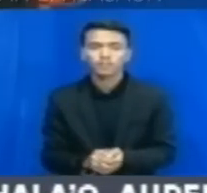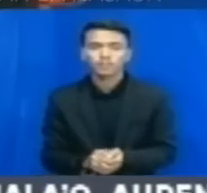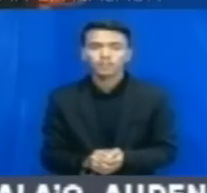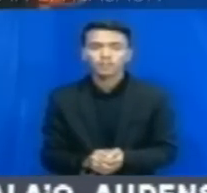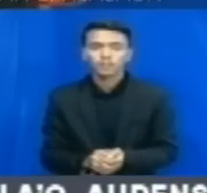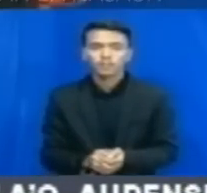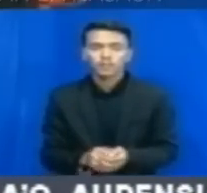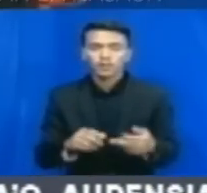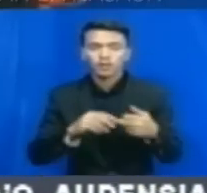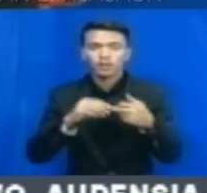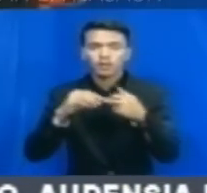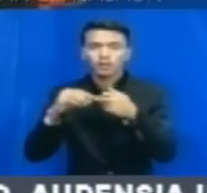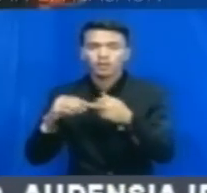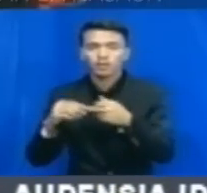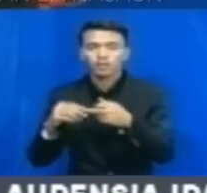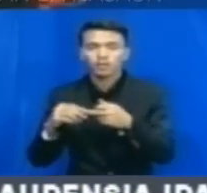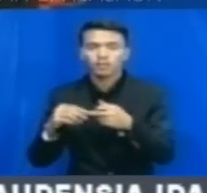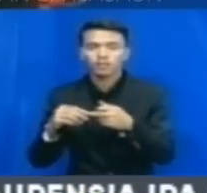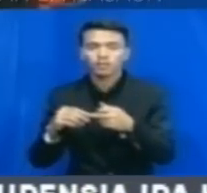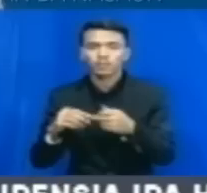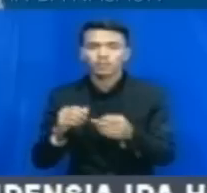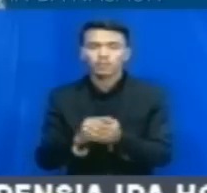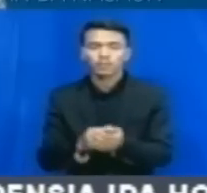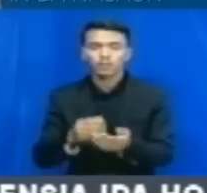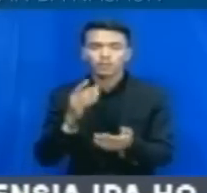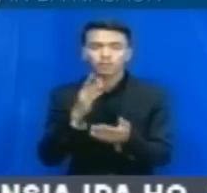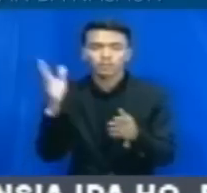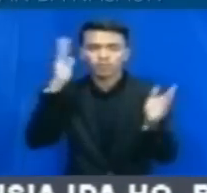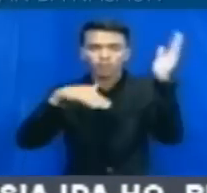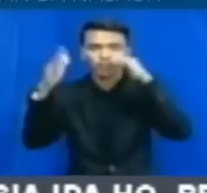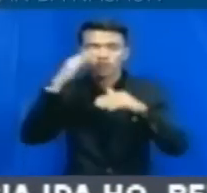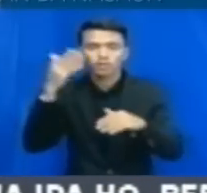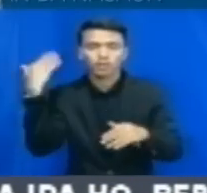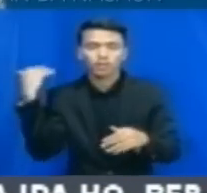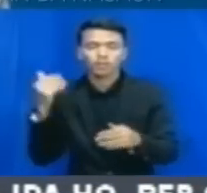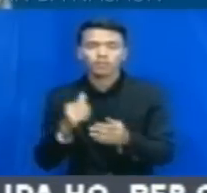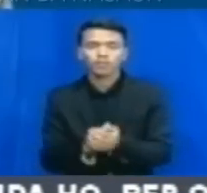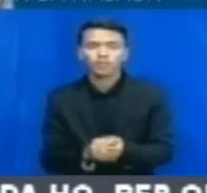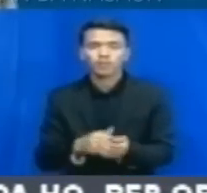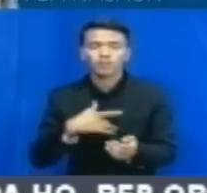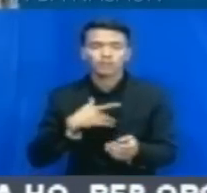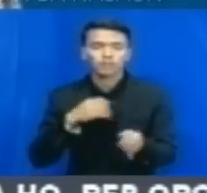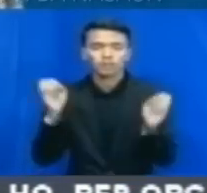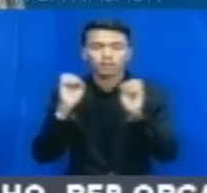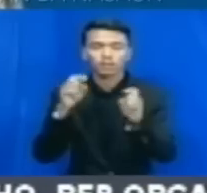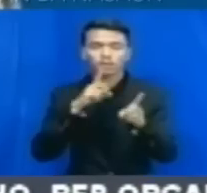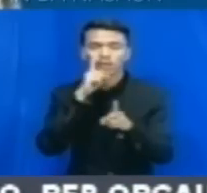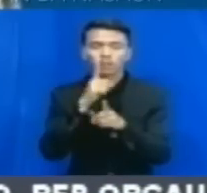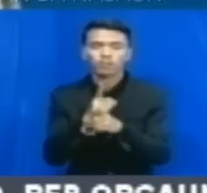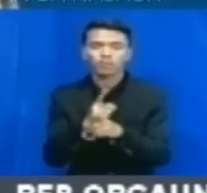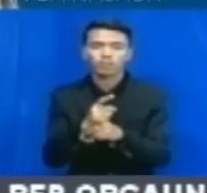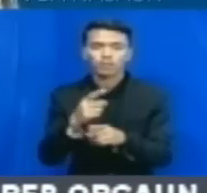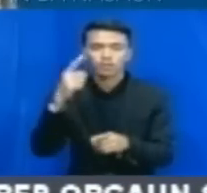justiça liliu, ni harai buat ne, compara com casos, caso anterior, caso julgada, magasera, se senti la justo.